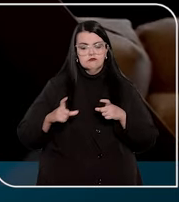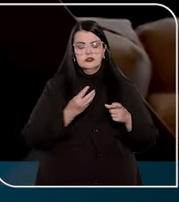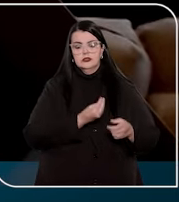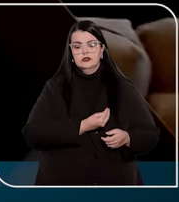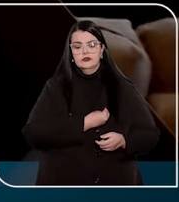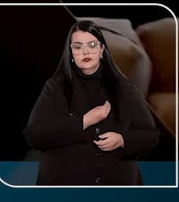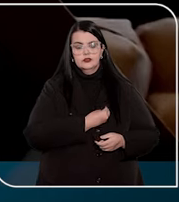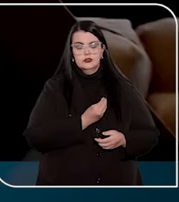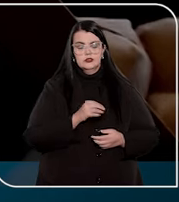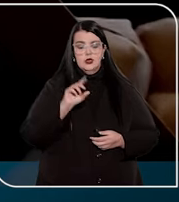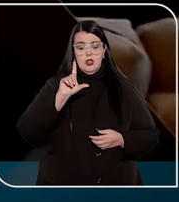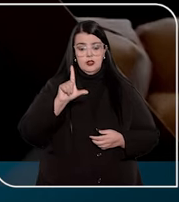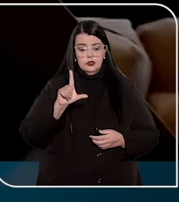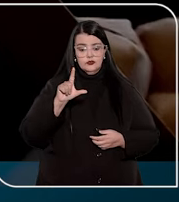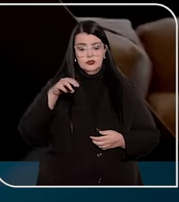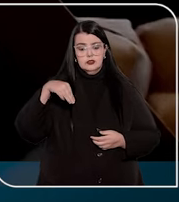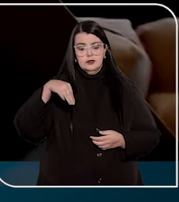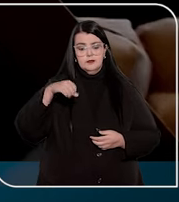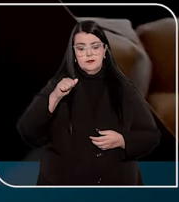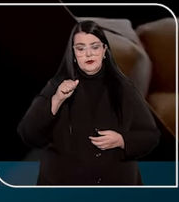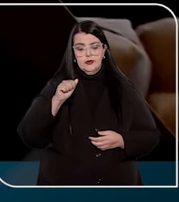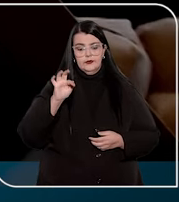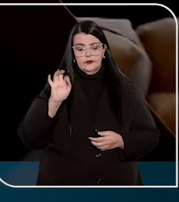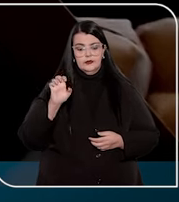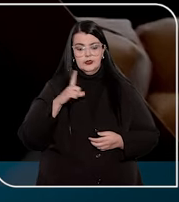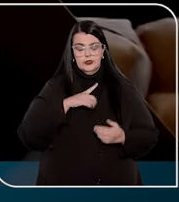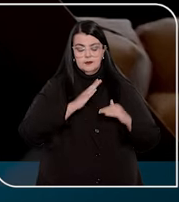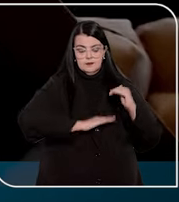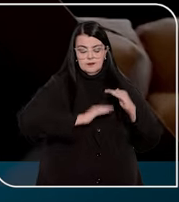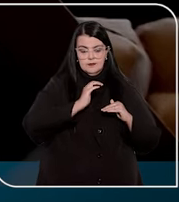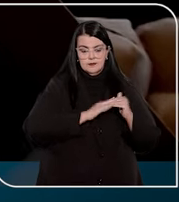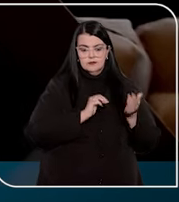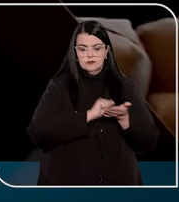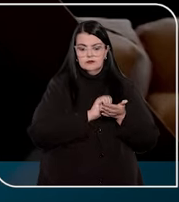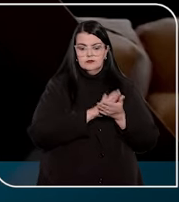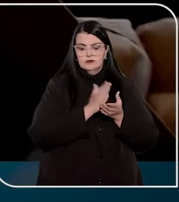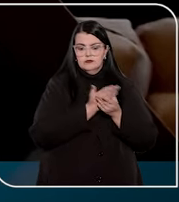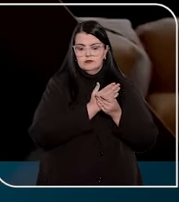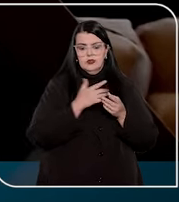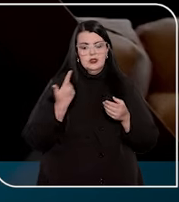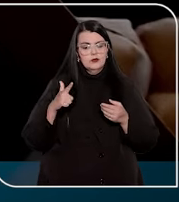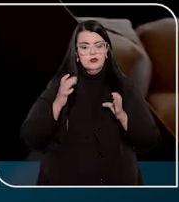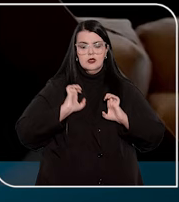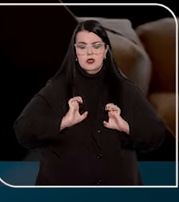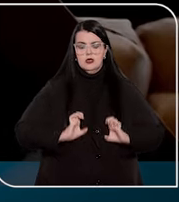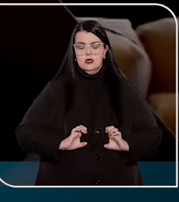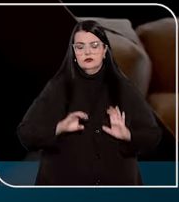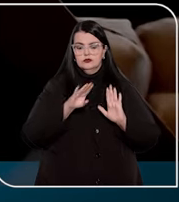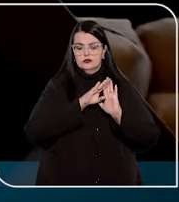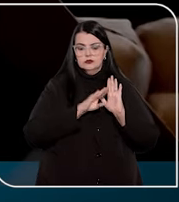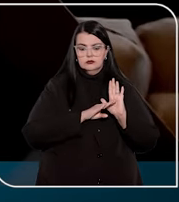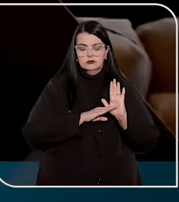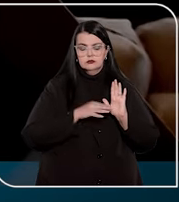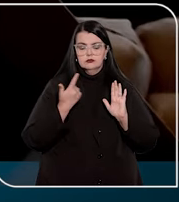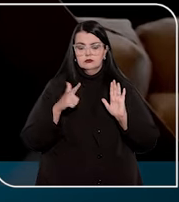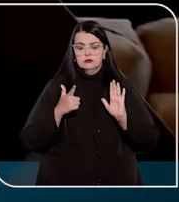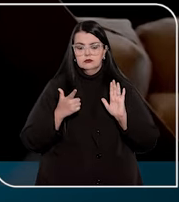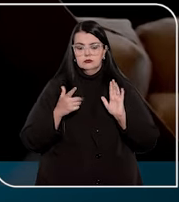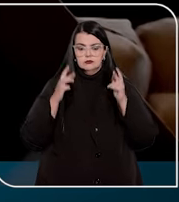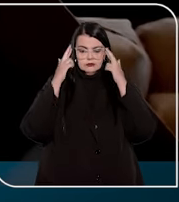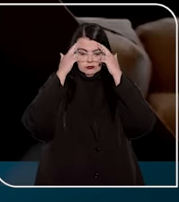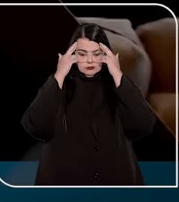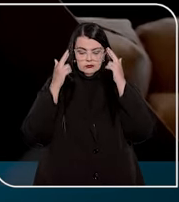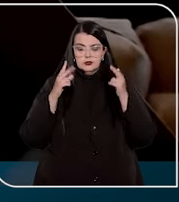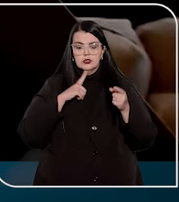em litigância de má-fé, a gente está falando dessas condutas processuais antiéticas, né? Inadequadas, que na verdade